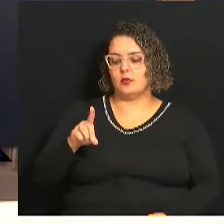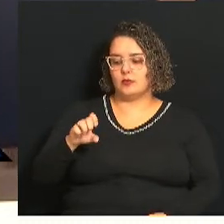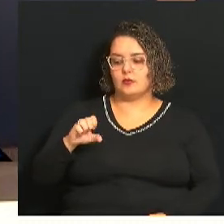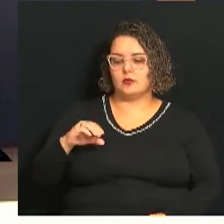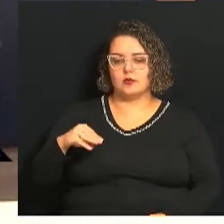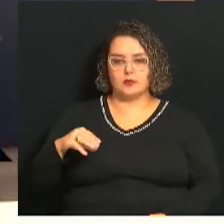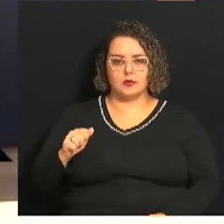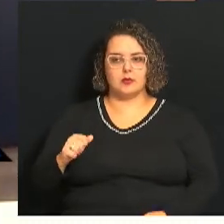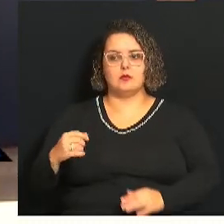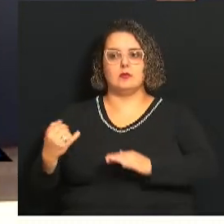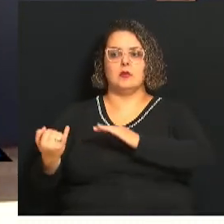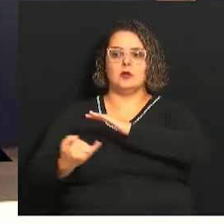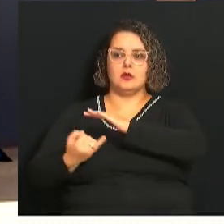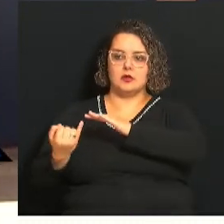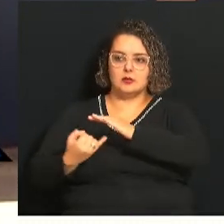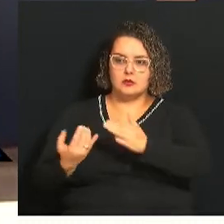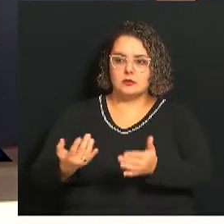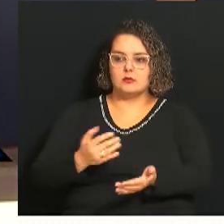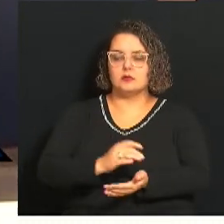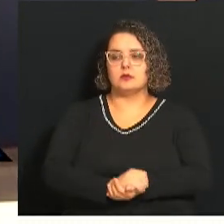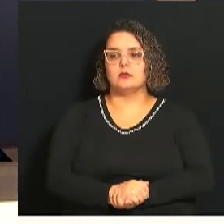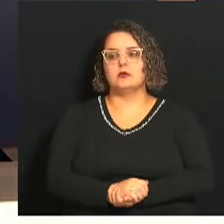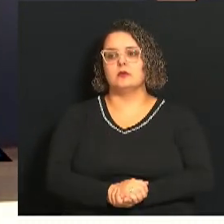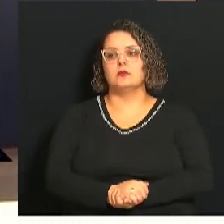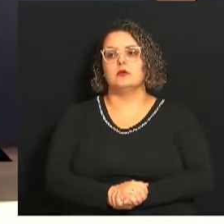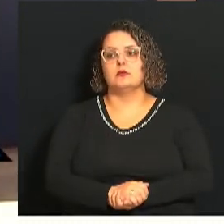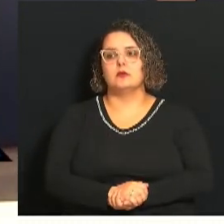entidades, talvez se sintam um pouco